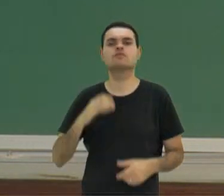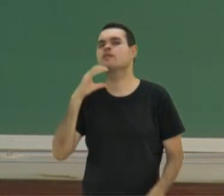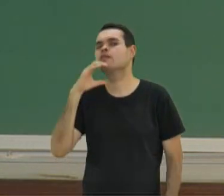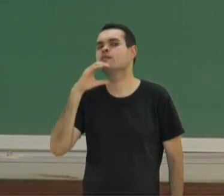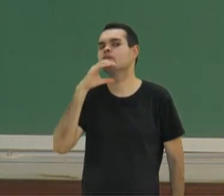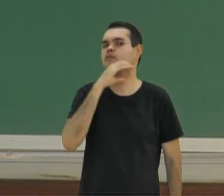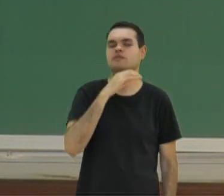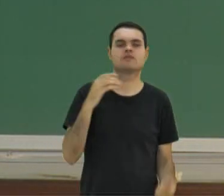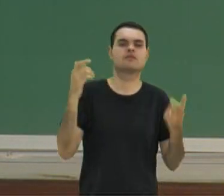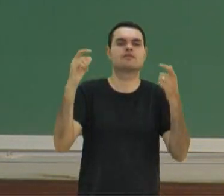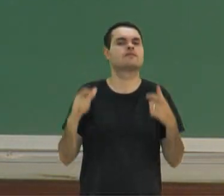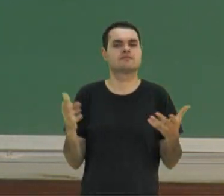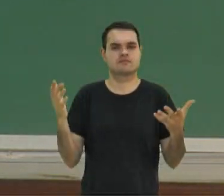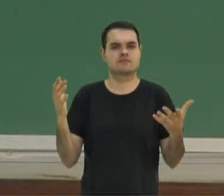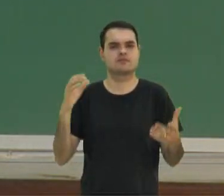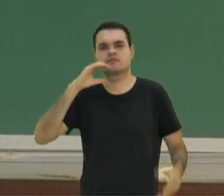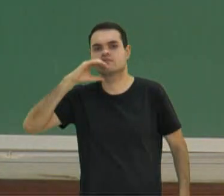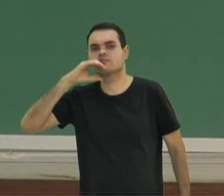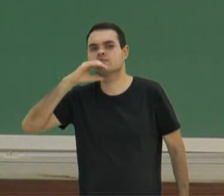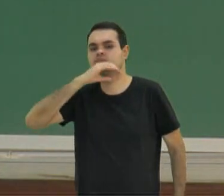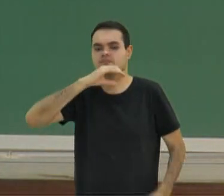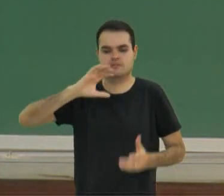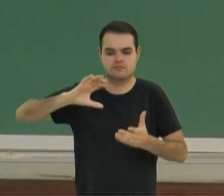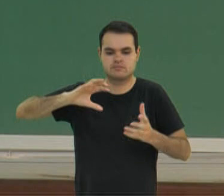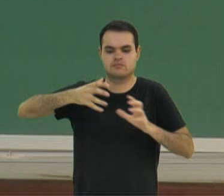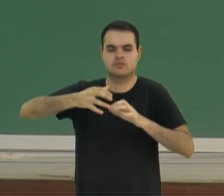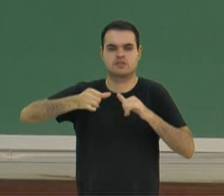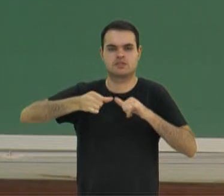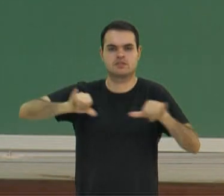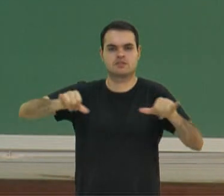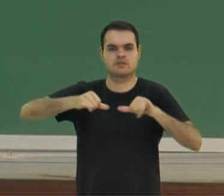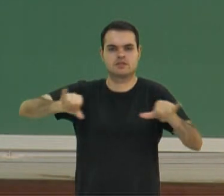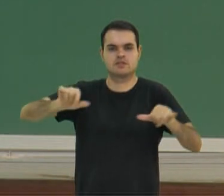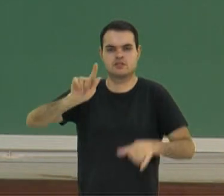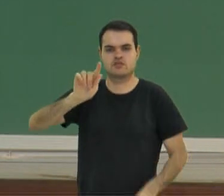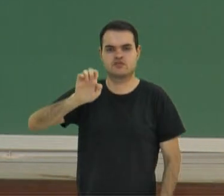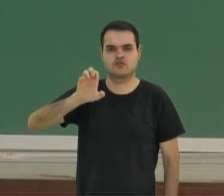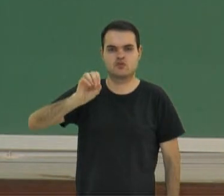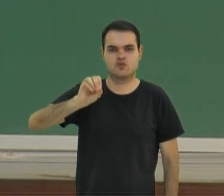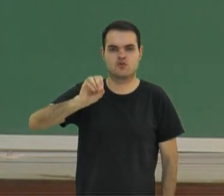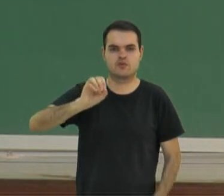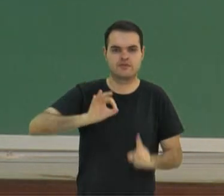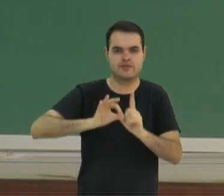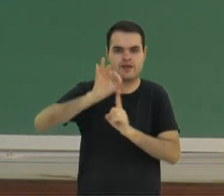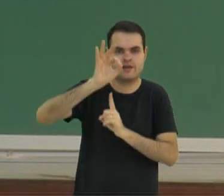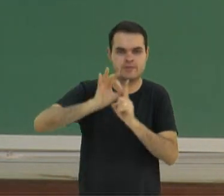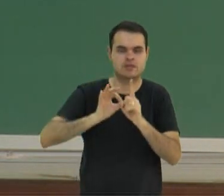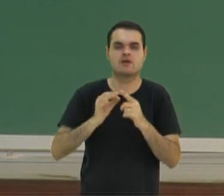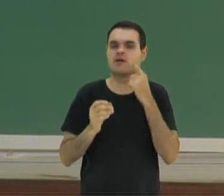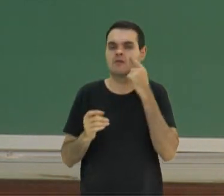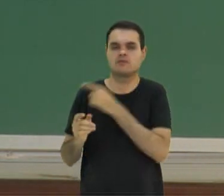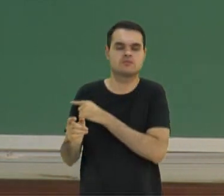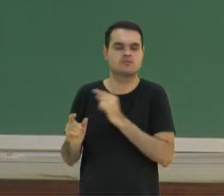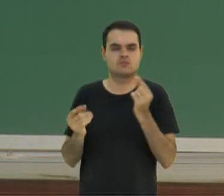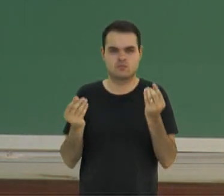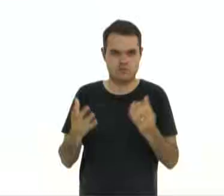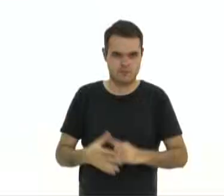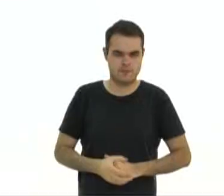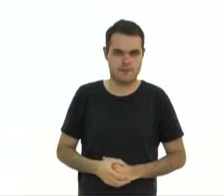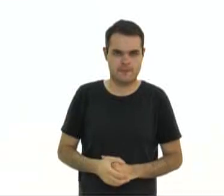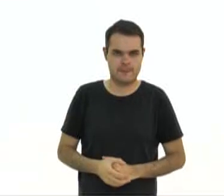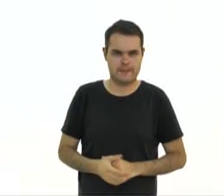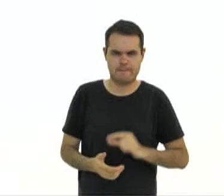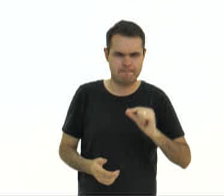calor gerado para poder formar nossa energia geotérmica, né? Então vamos dar uma analisada aqui primeiro, certo? O